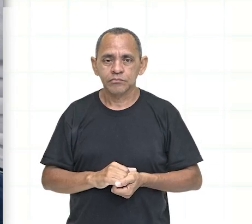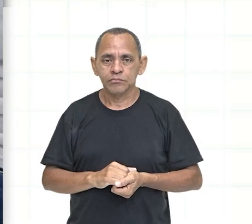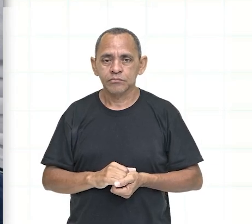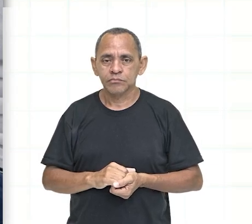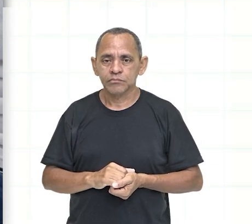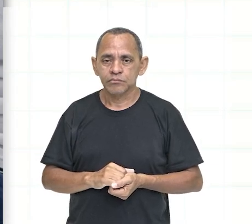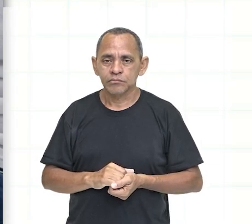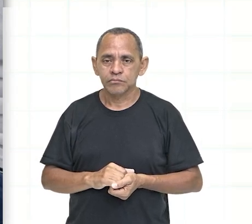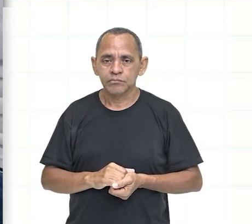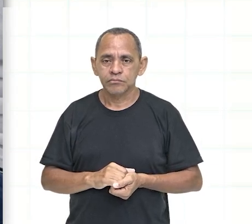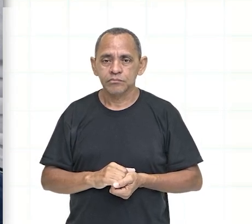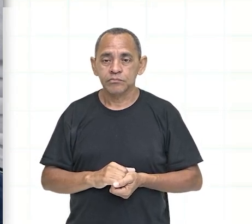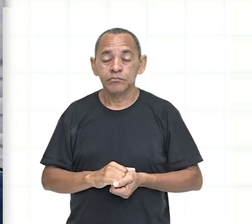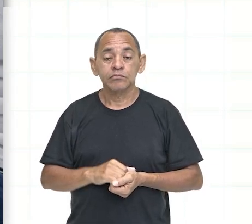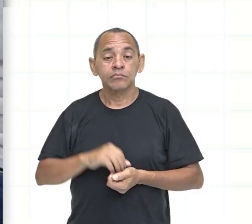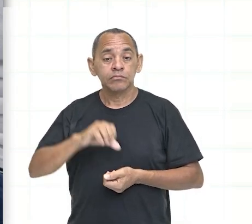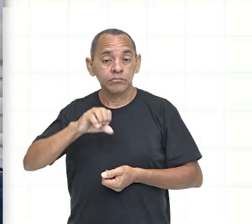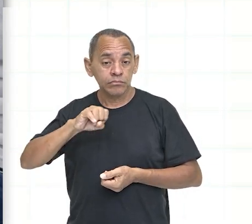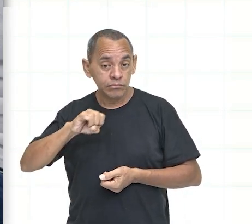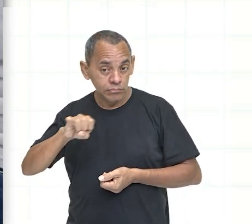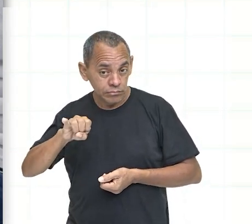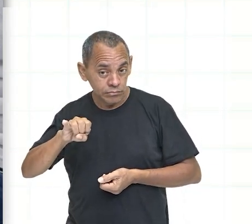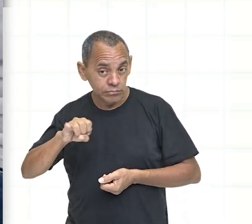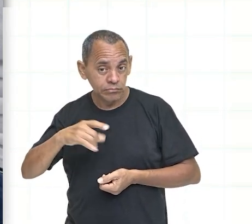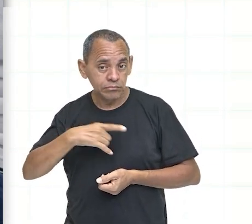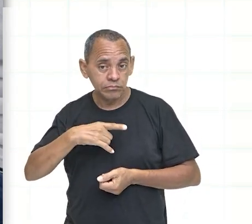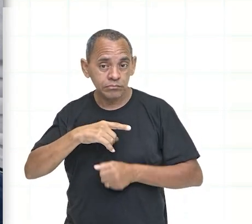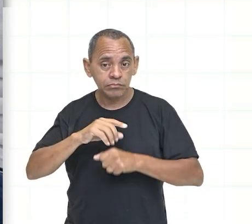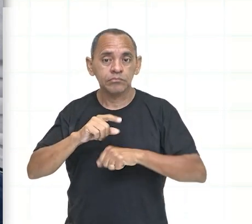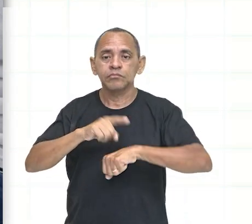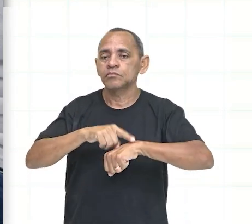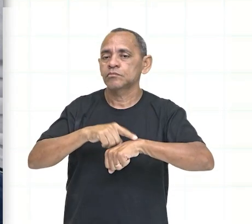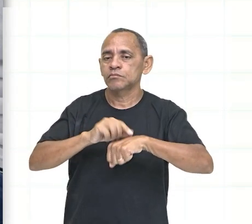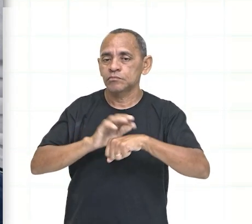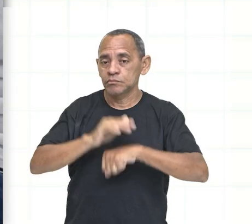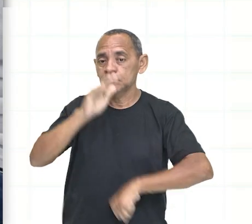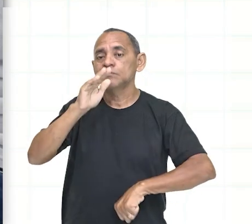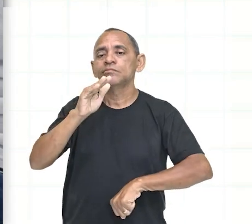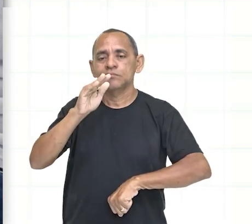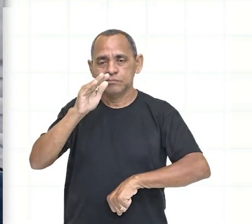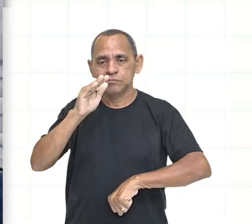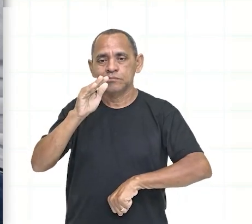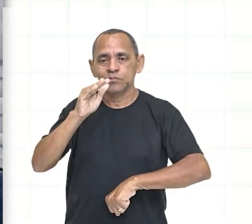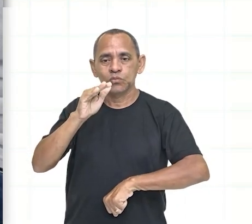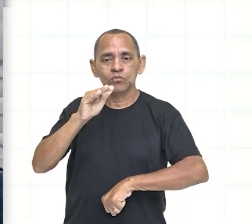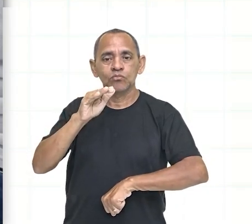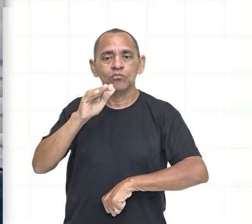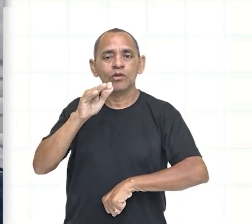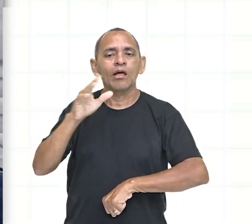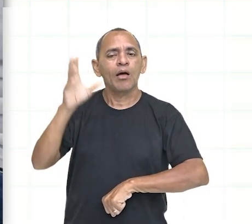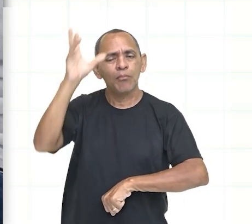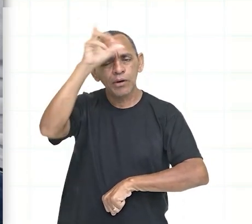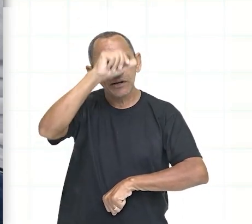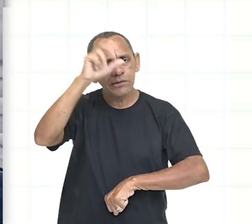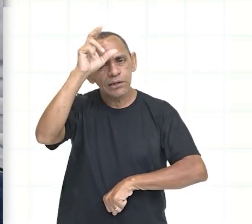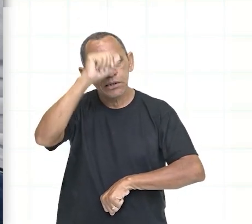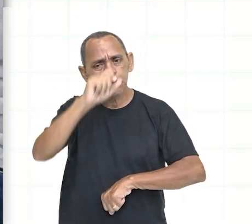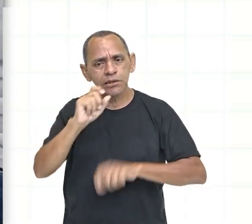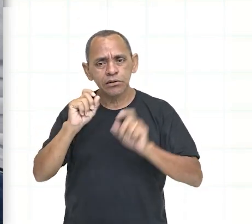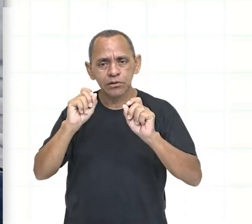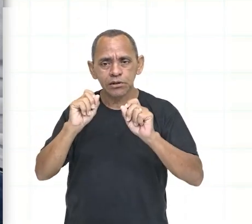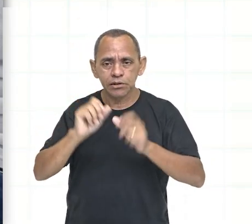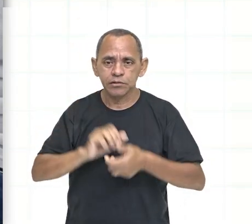Se ele tivesse mais tempo, he would learn to play guitar. Ele aprenderia, ó, o